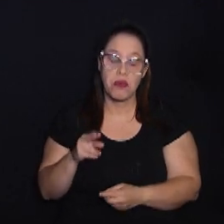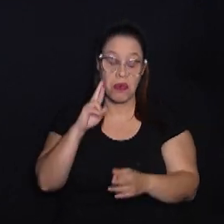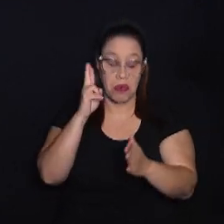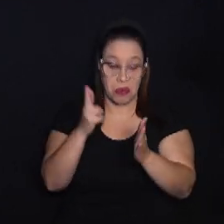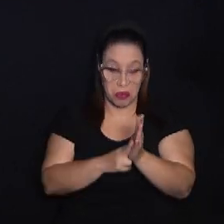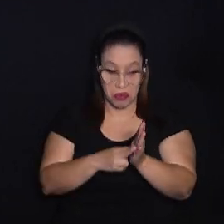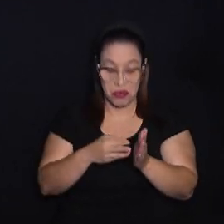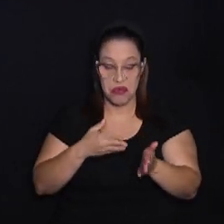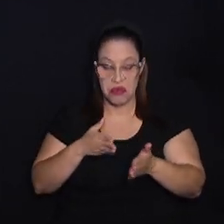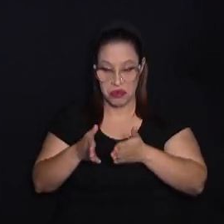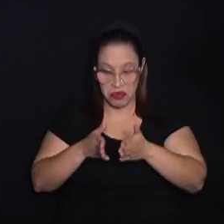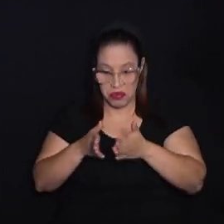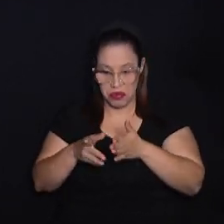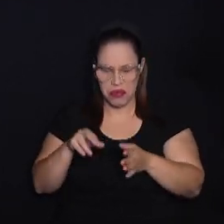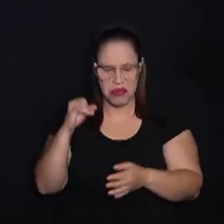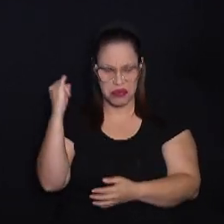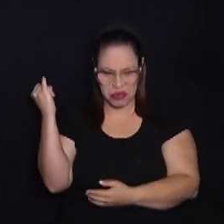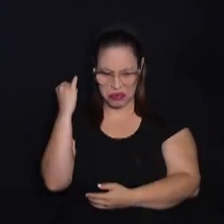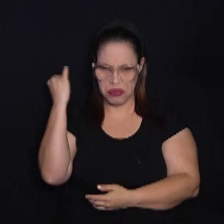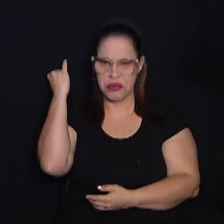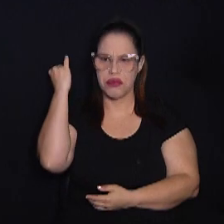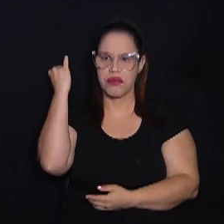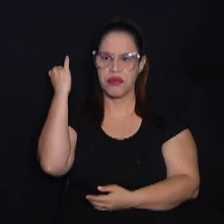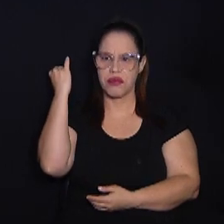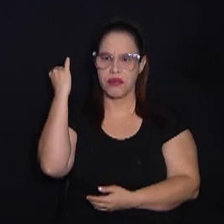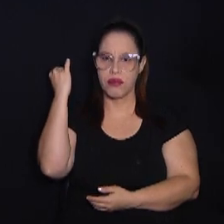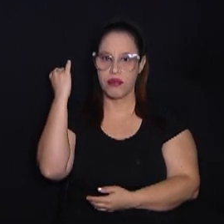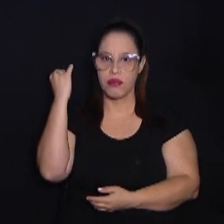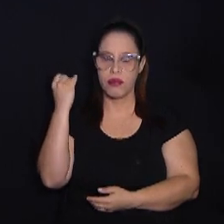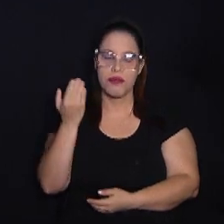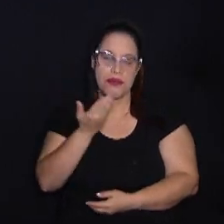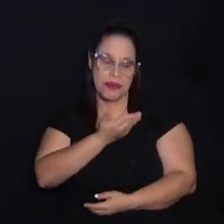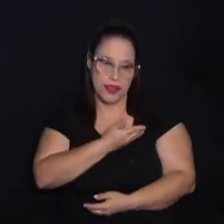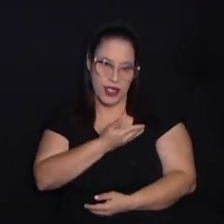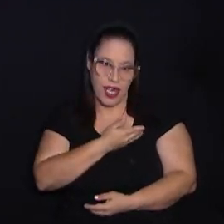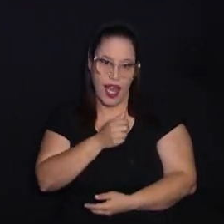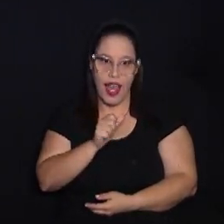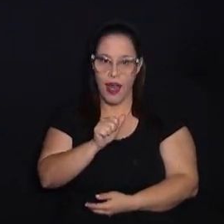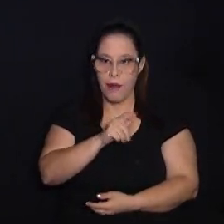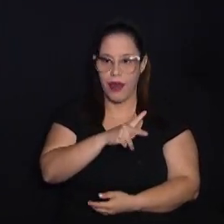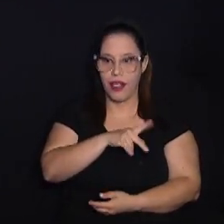desse segmento importante, que é a nossa querida Aparecida